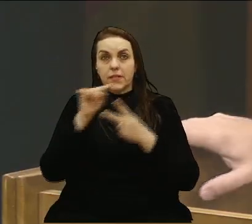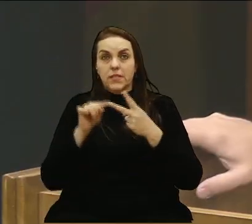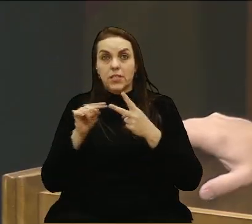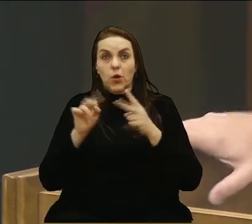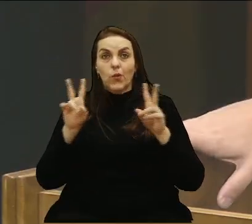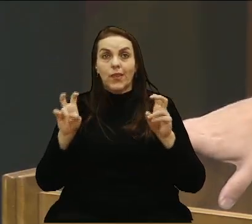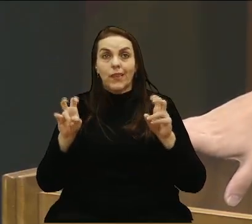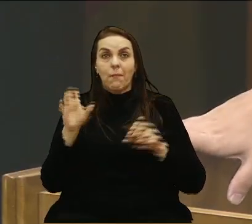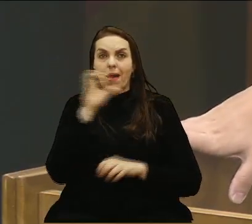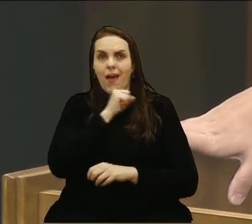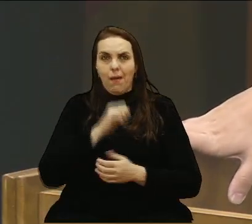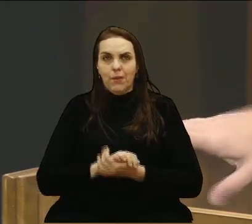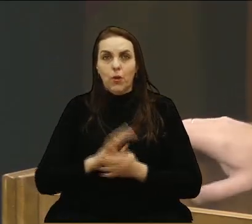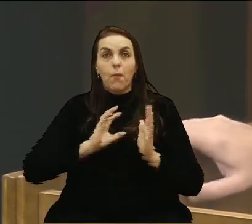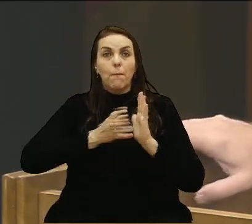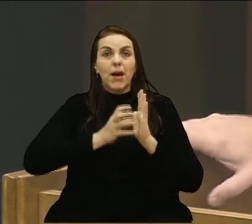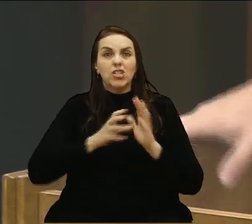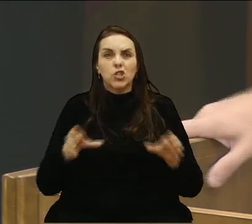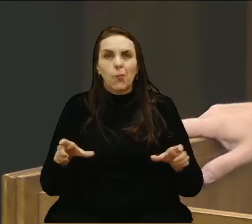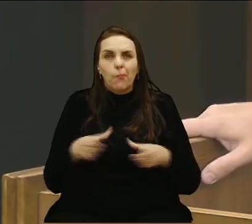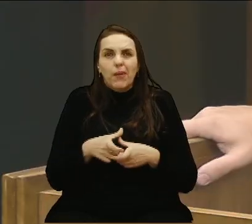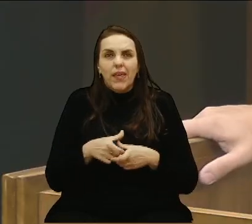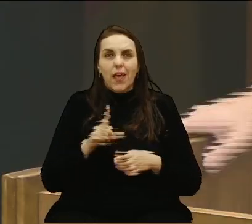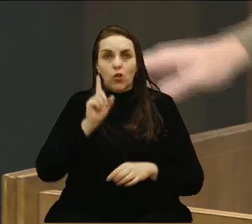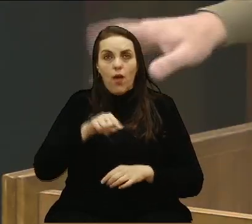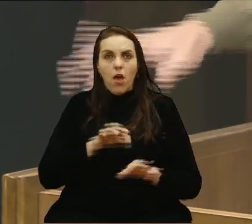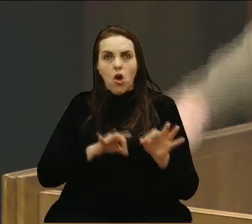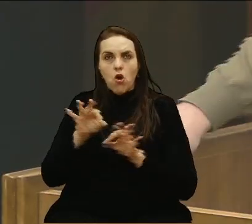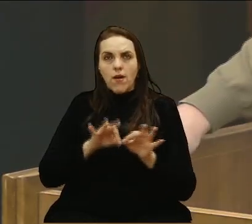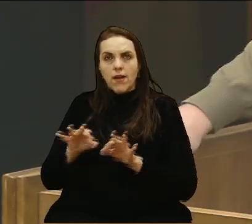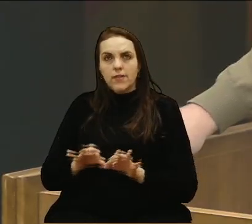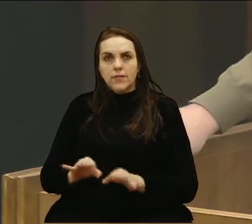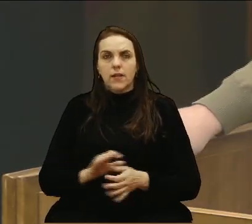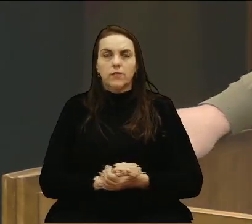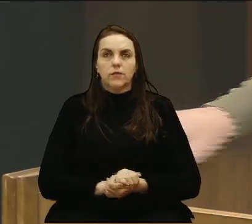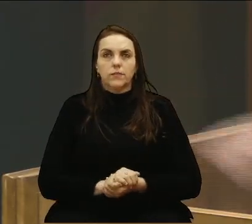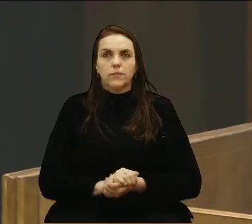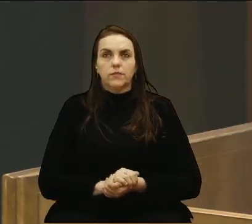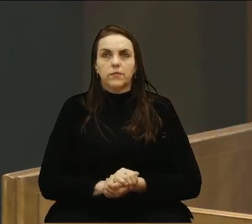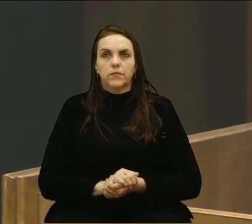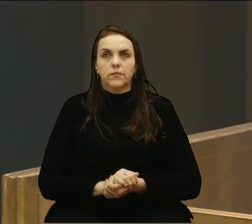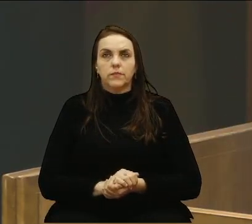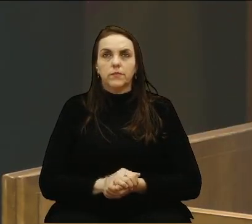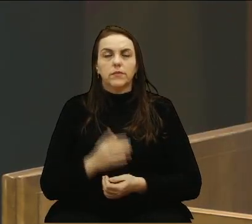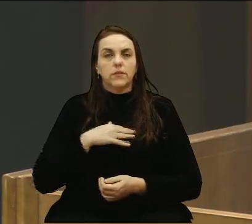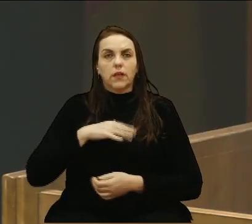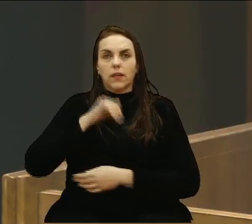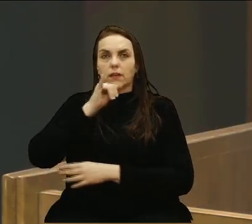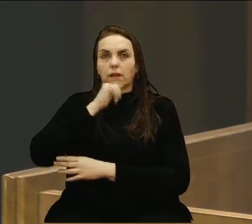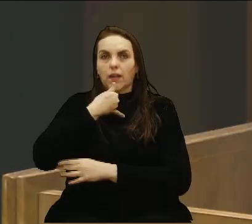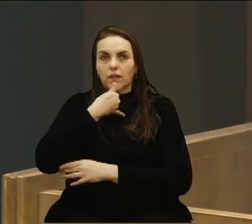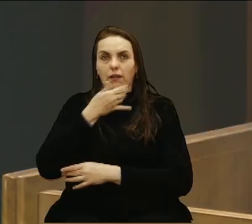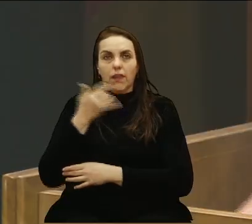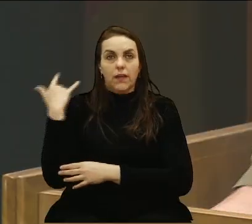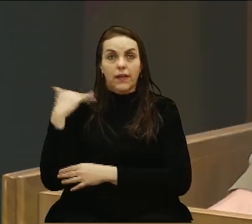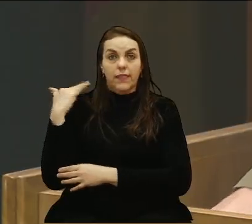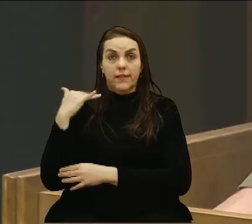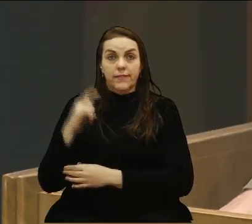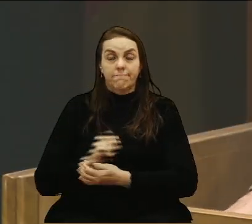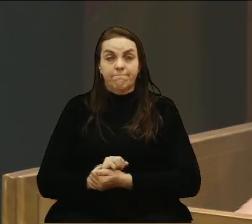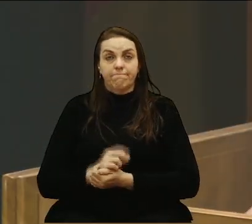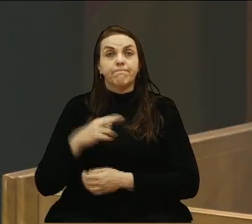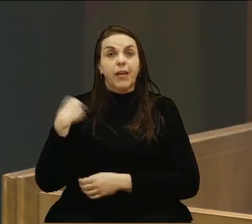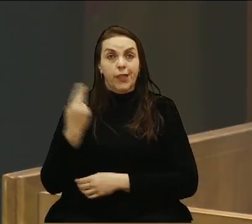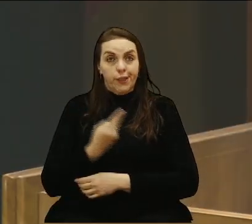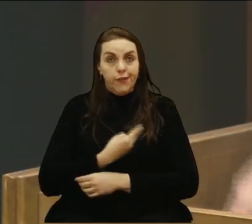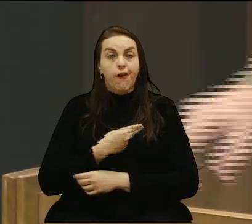rápido. Meu partido é um partido pequeno, mas um partido organizado. E, infelizmente, Andressa, nós